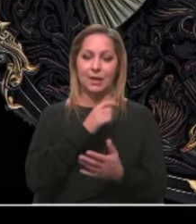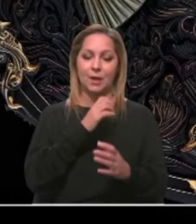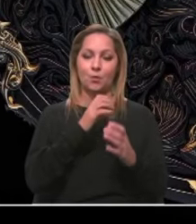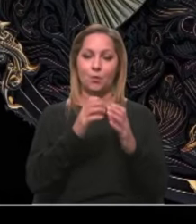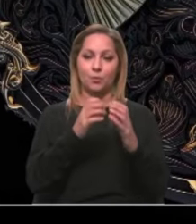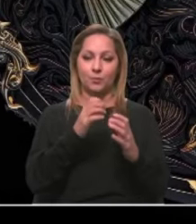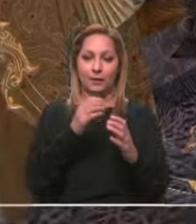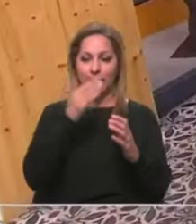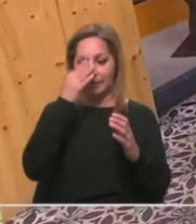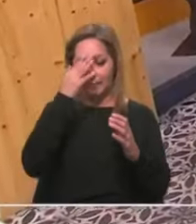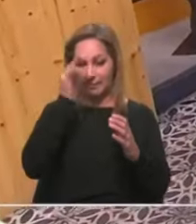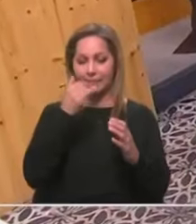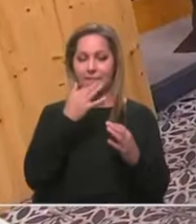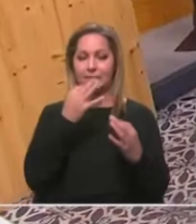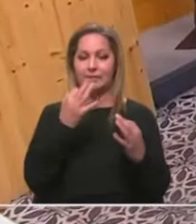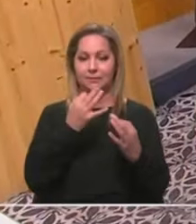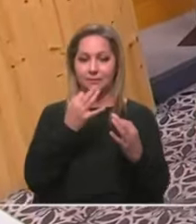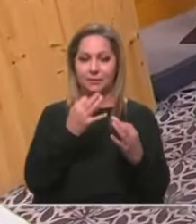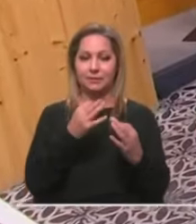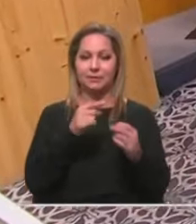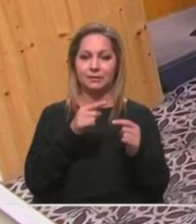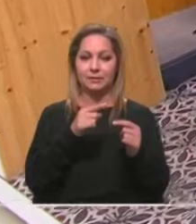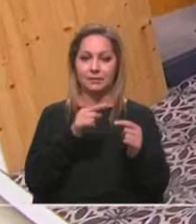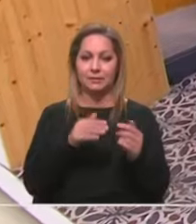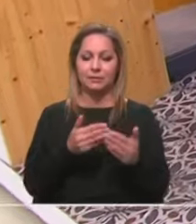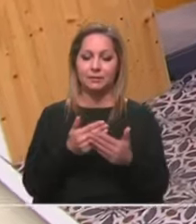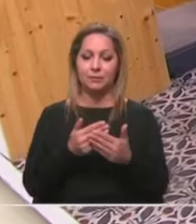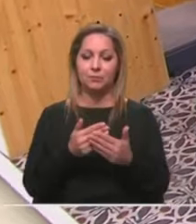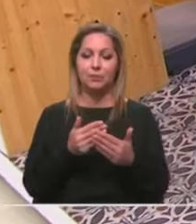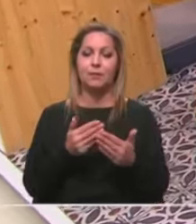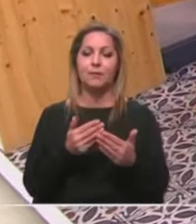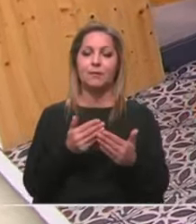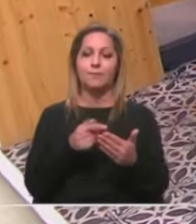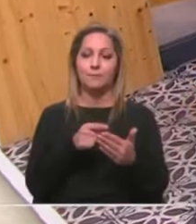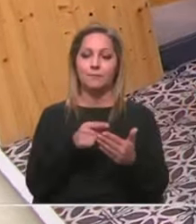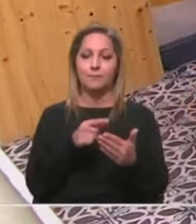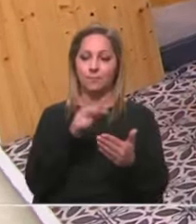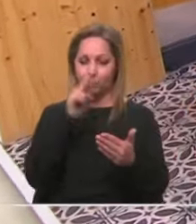a percepção da realidade e Urano veio aqui com esta proposta aqui toda de mudar a forma como eles pensam.